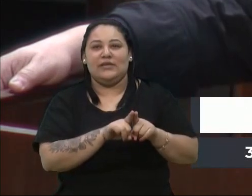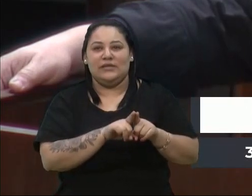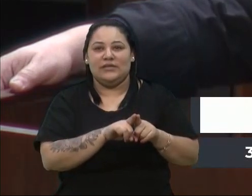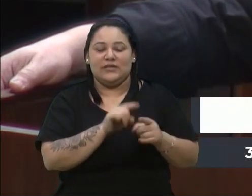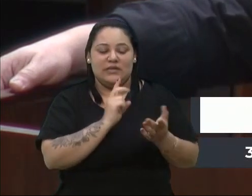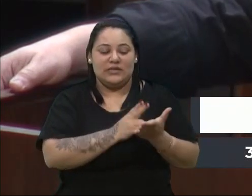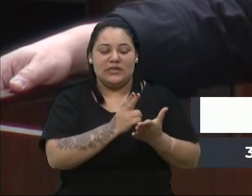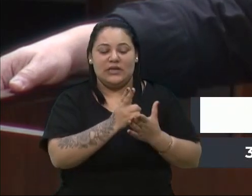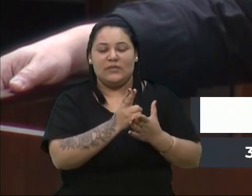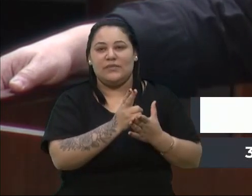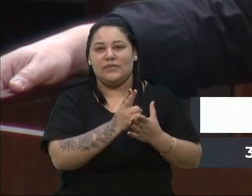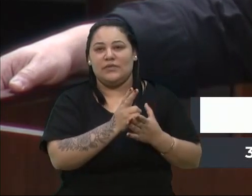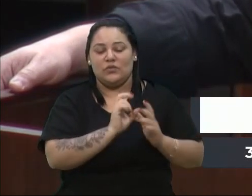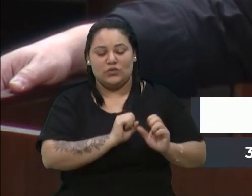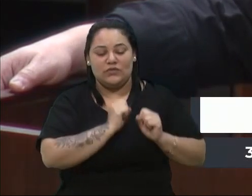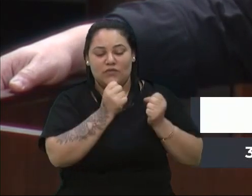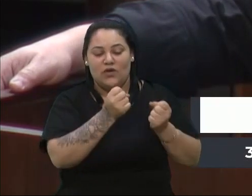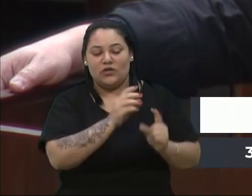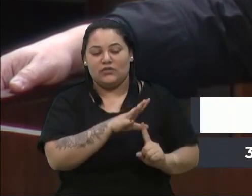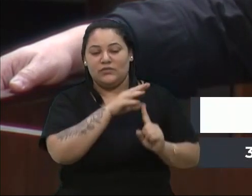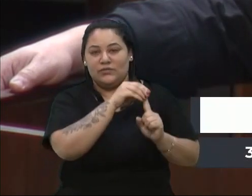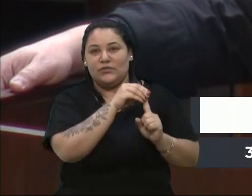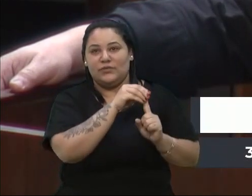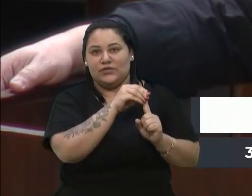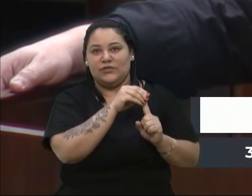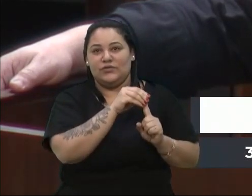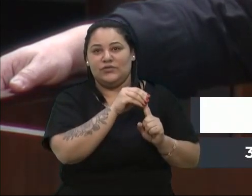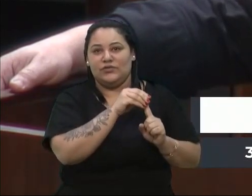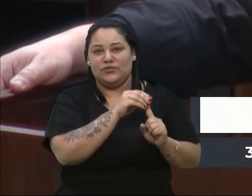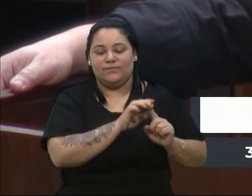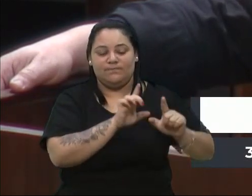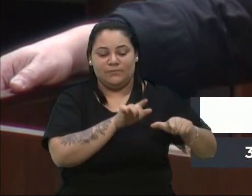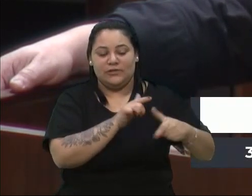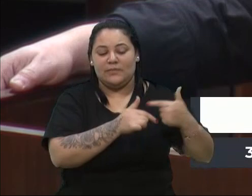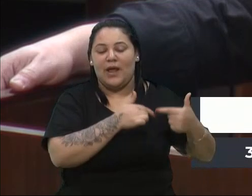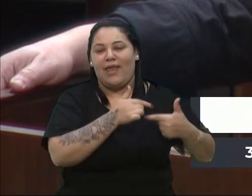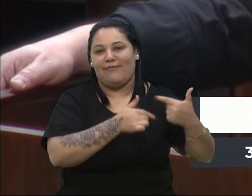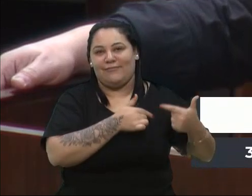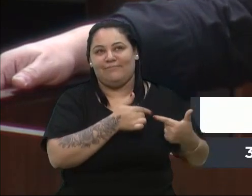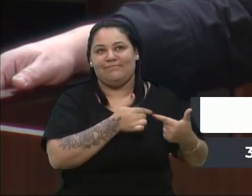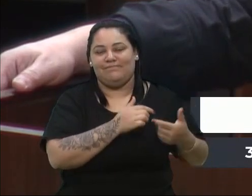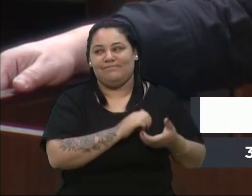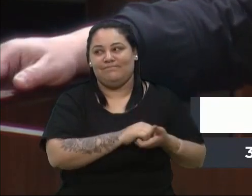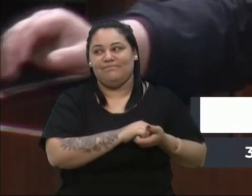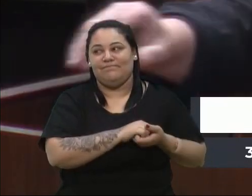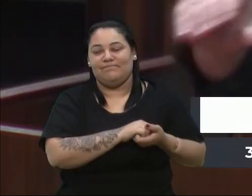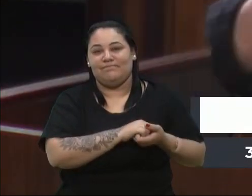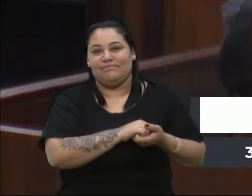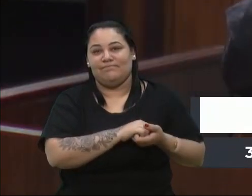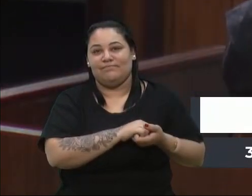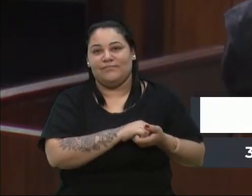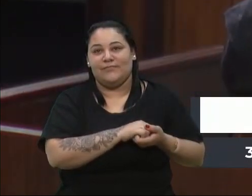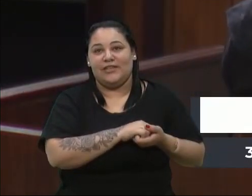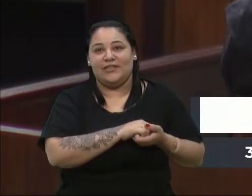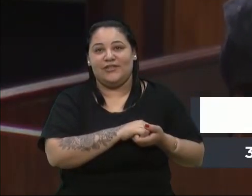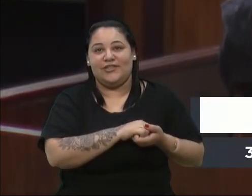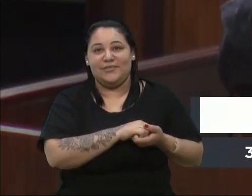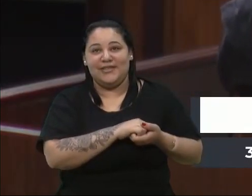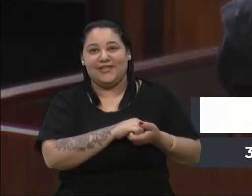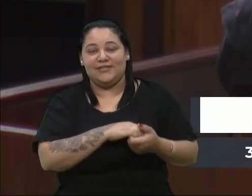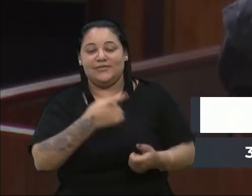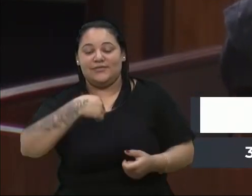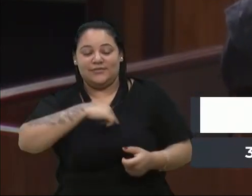com os esforços, principalmente da linha de frente onde ele atuava. E a gente teve o propósito